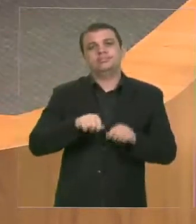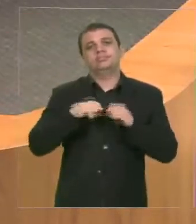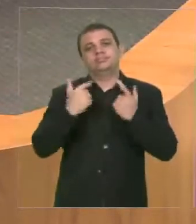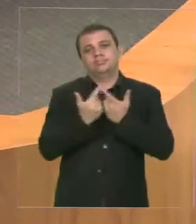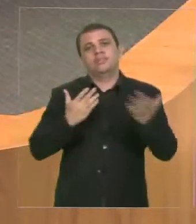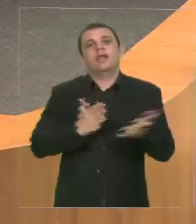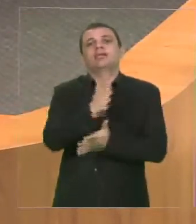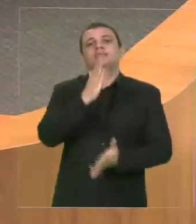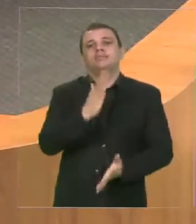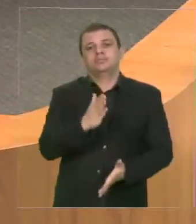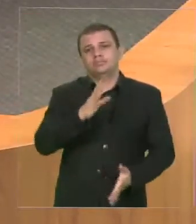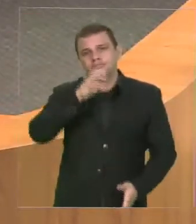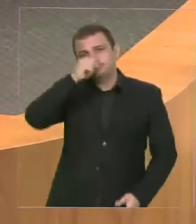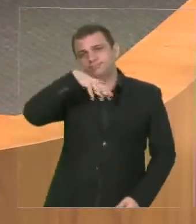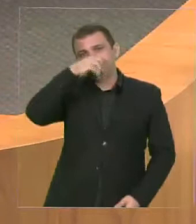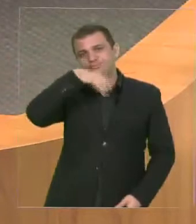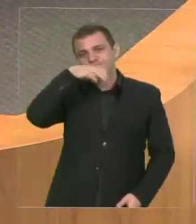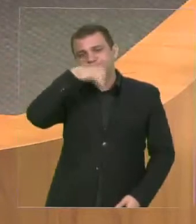atropelada,